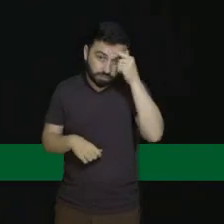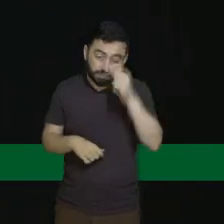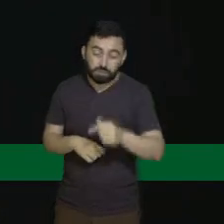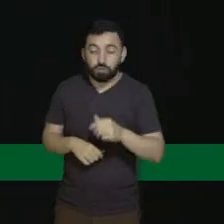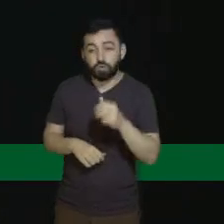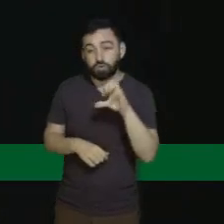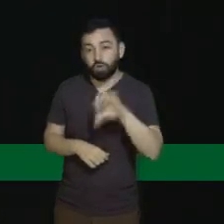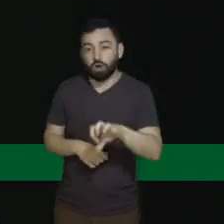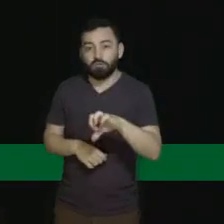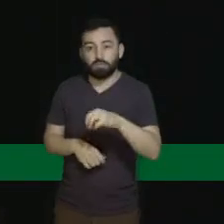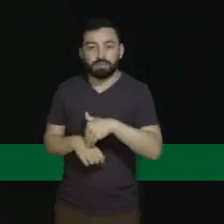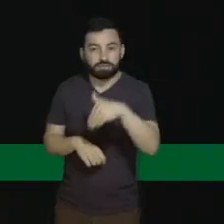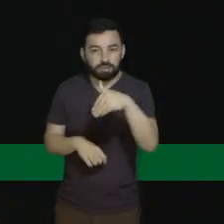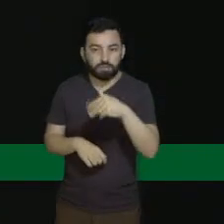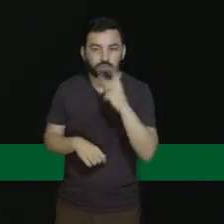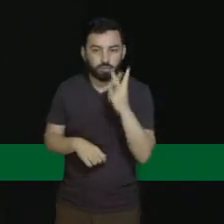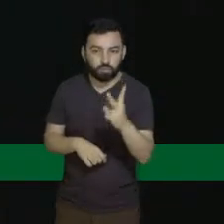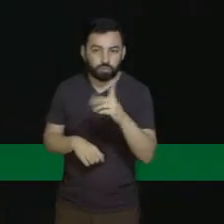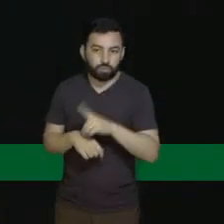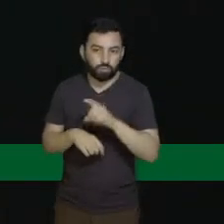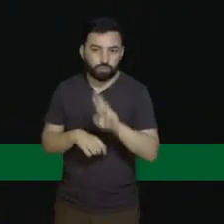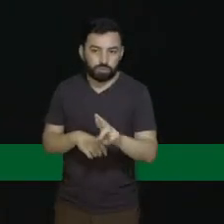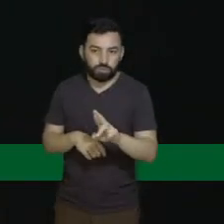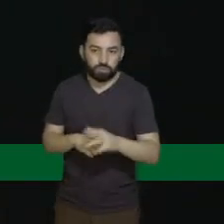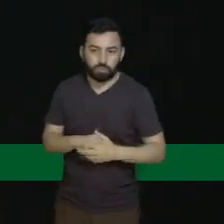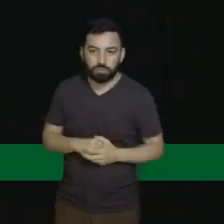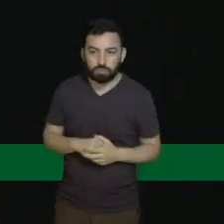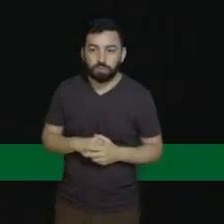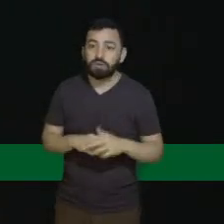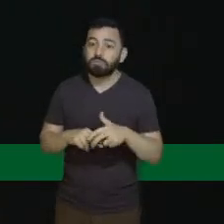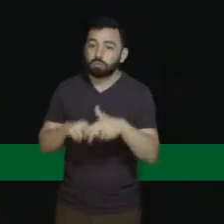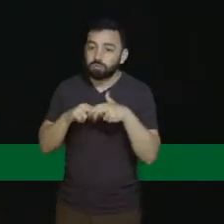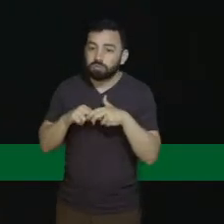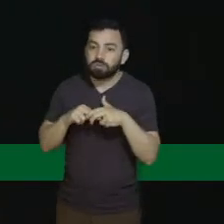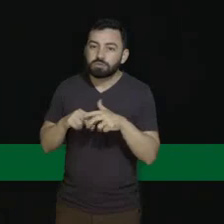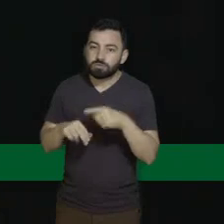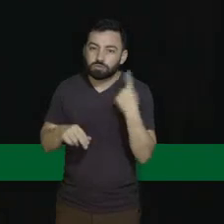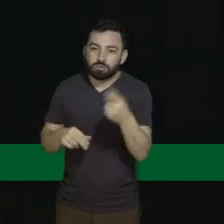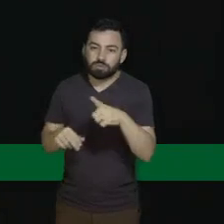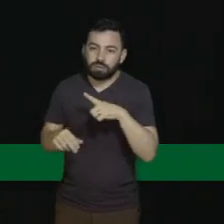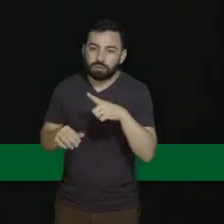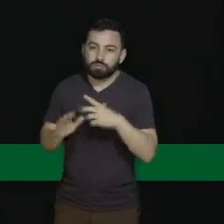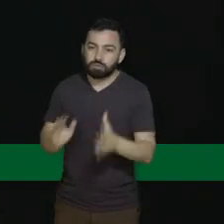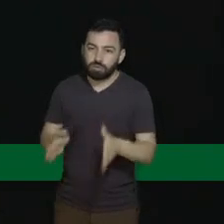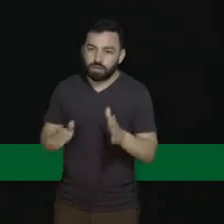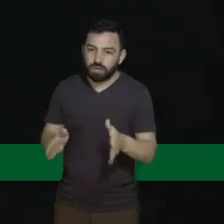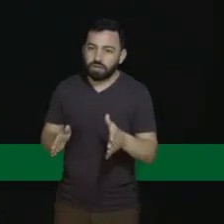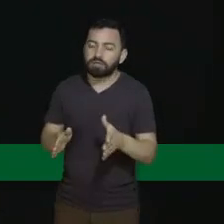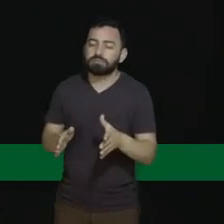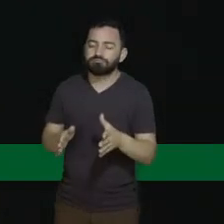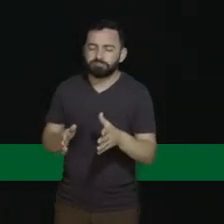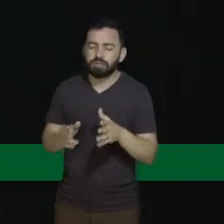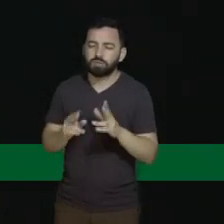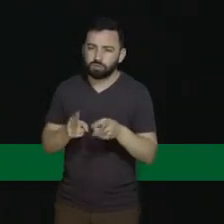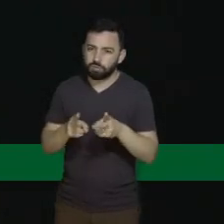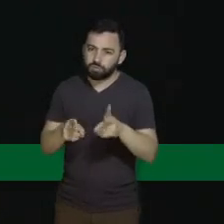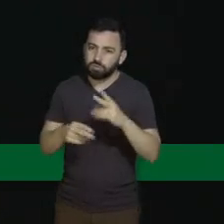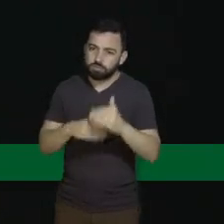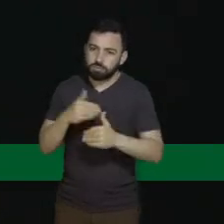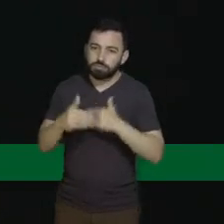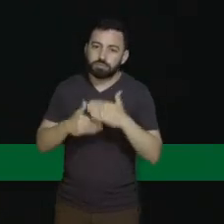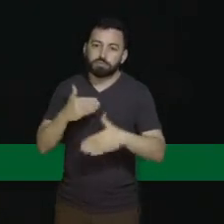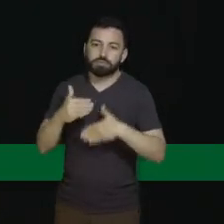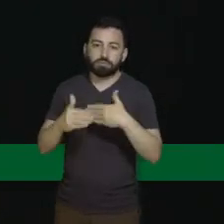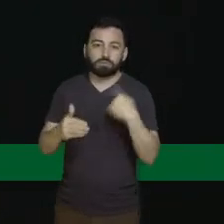doutorados. E é por conta de tudo isso que já temos, mas que ainda é um processo em construção, que nós estamos